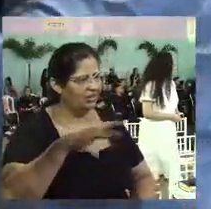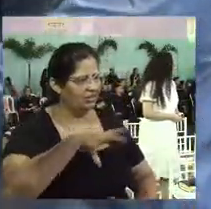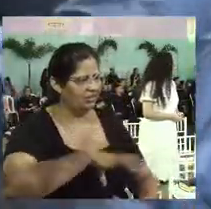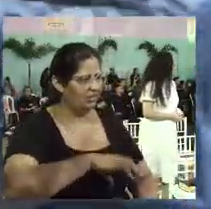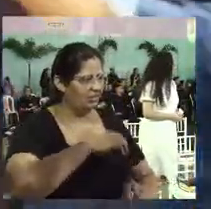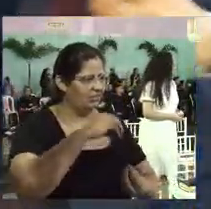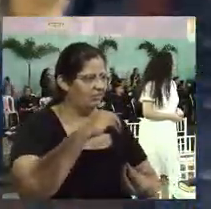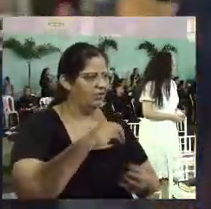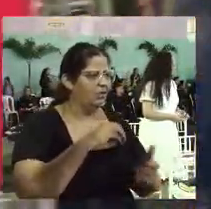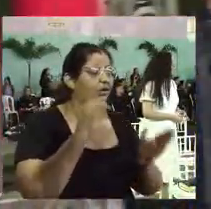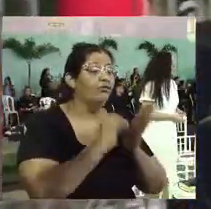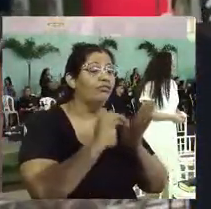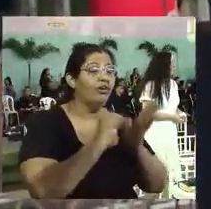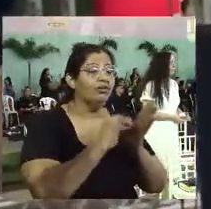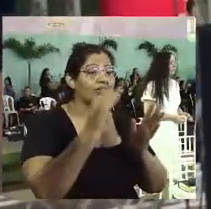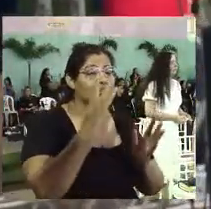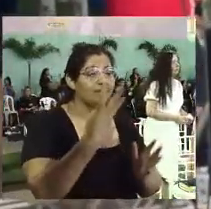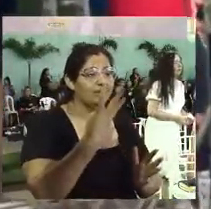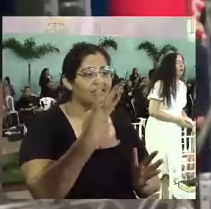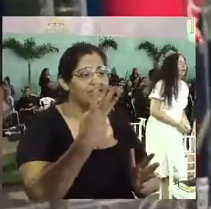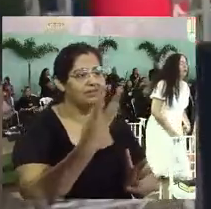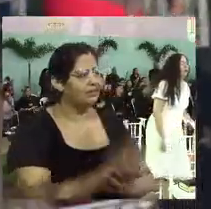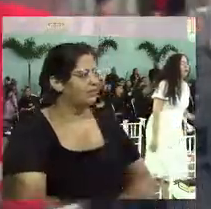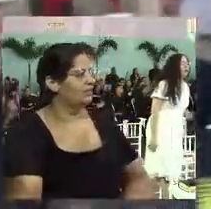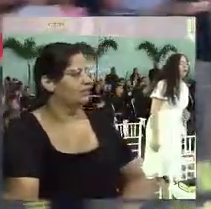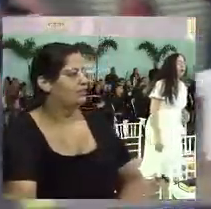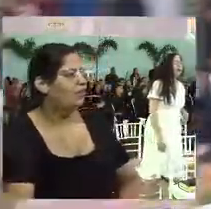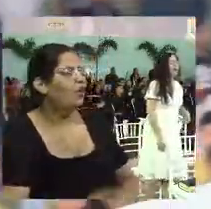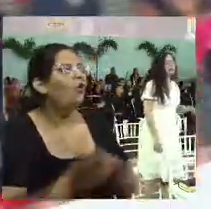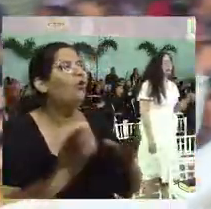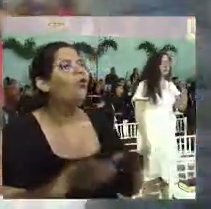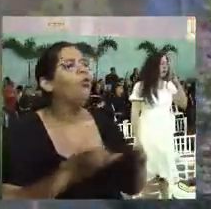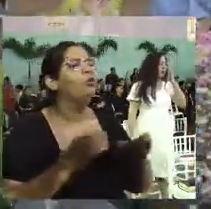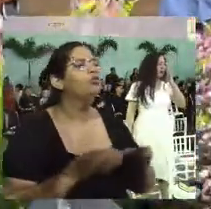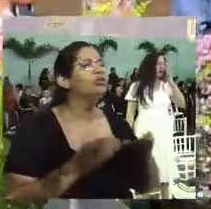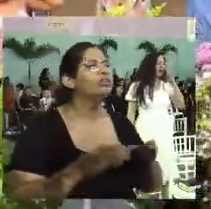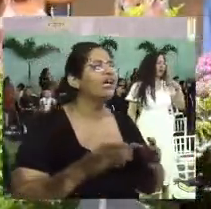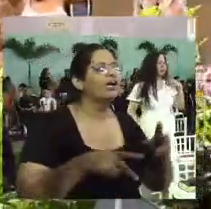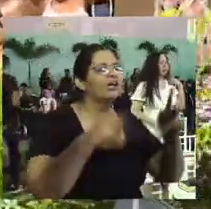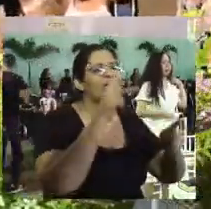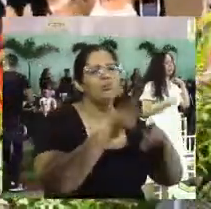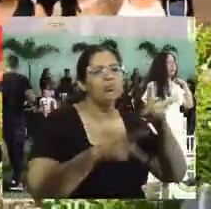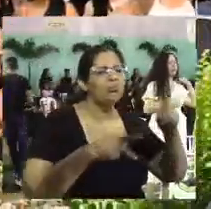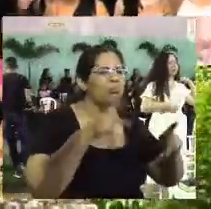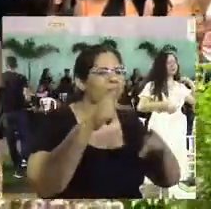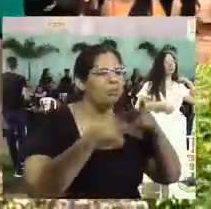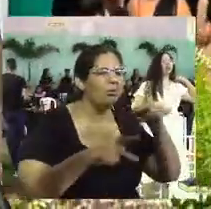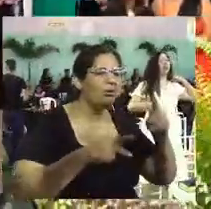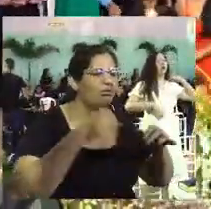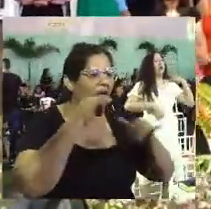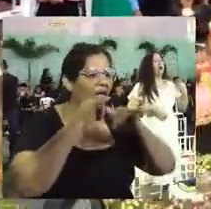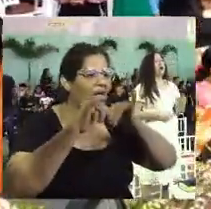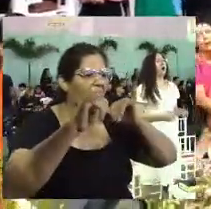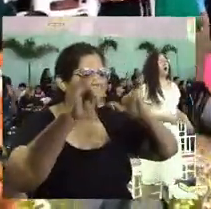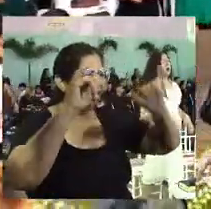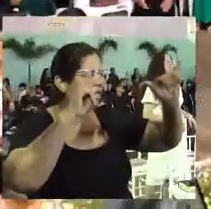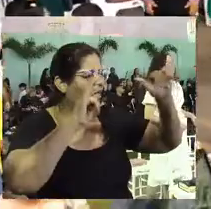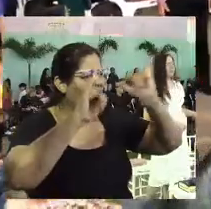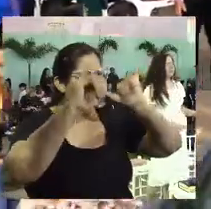ele só falta três agora só falta três Cadê convide o seu filho para aceitar Jesus